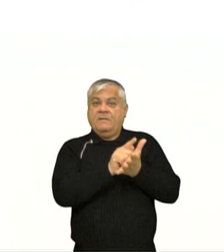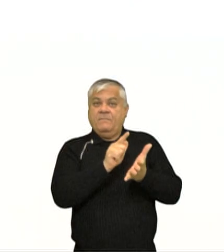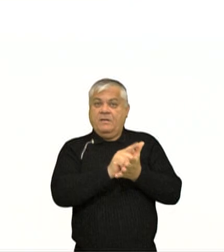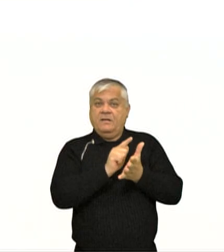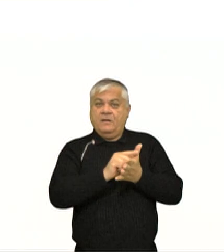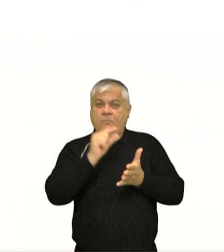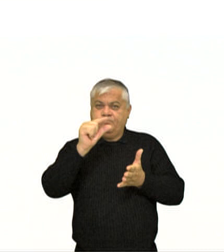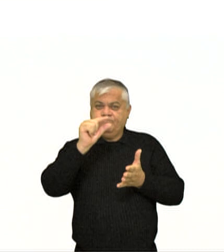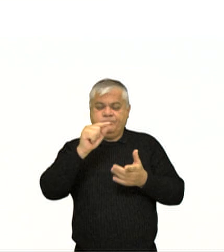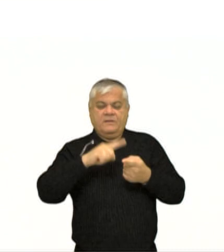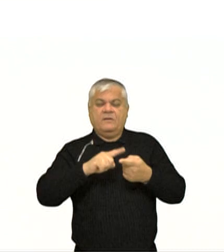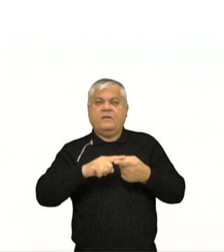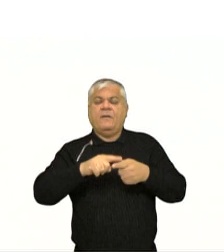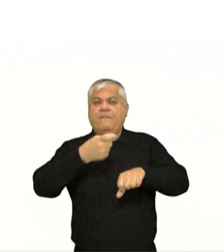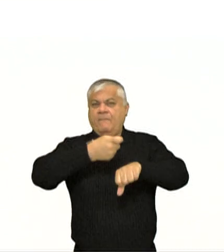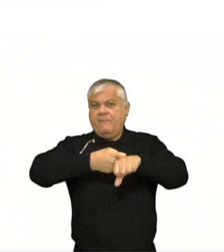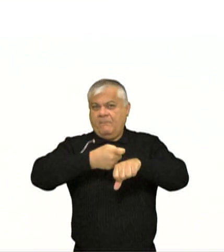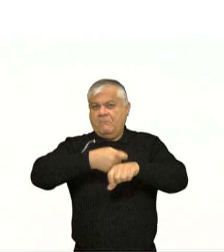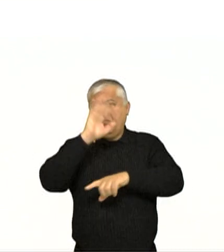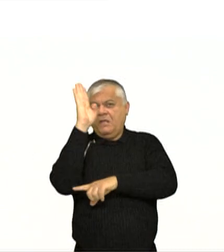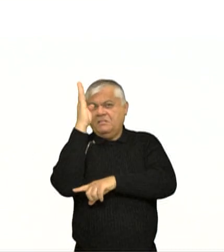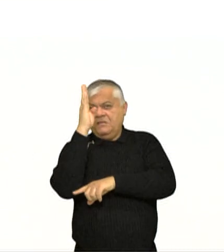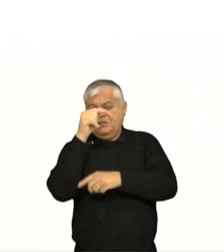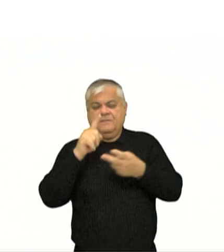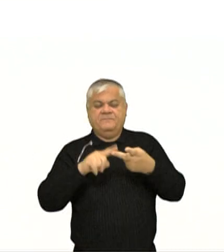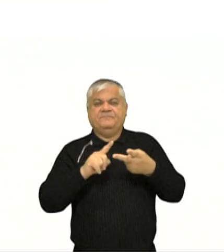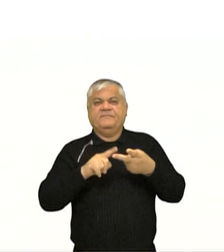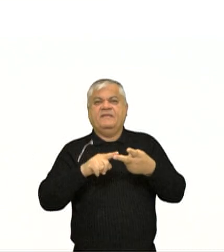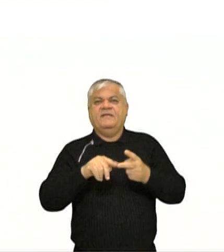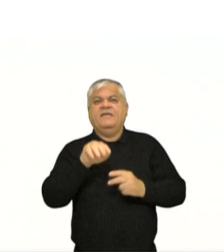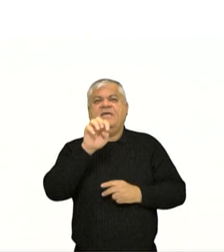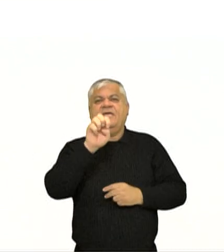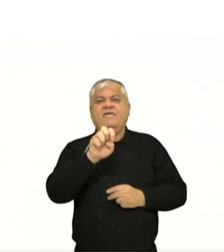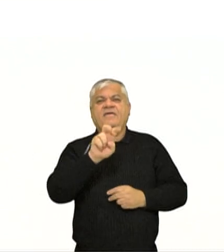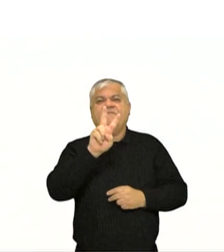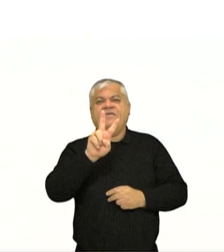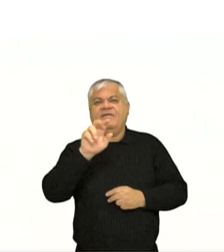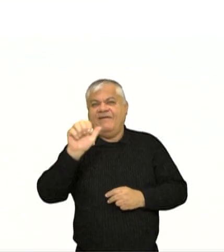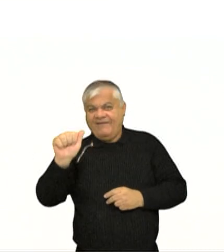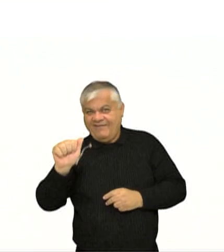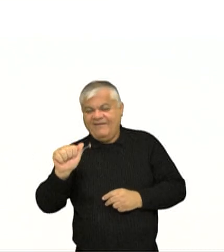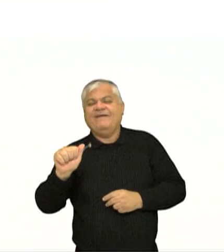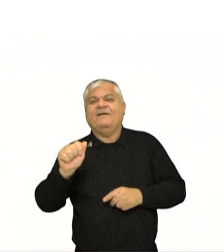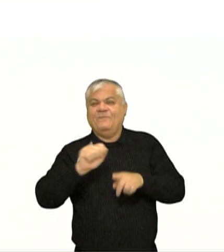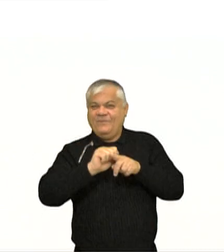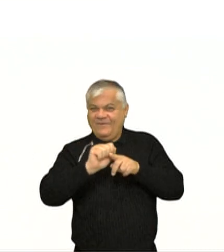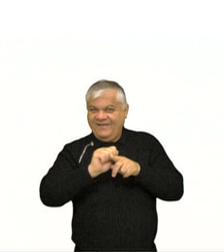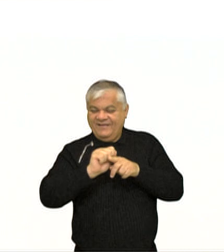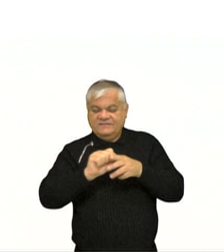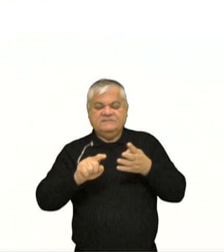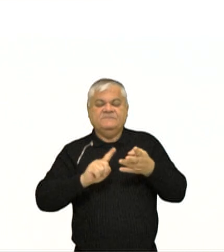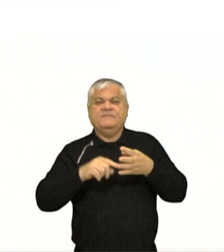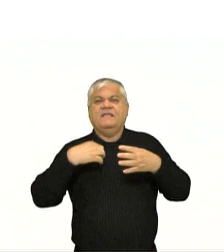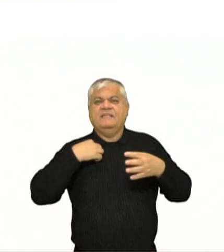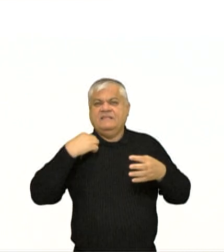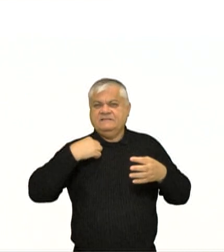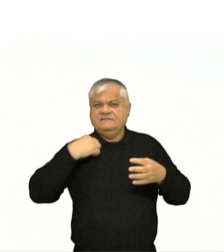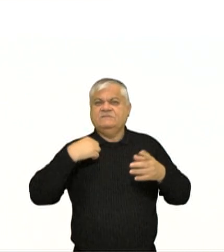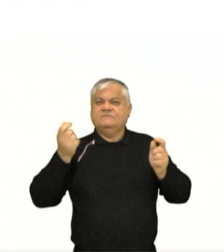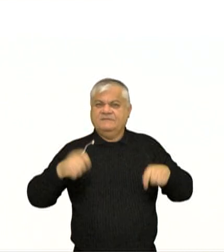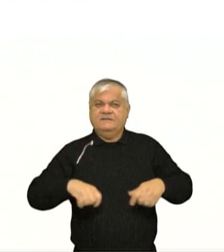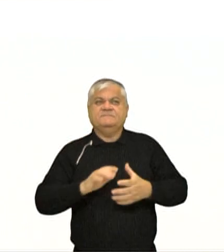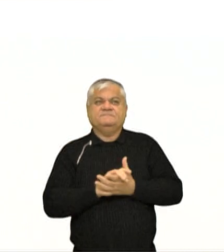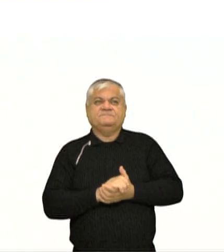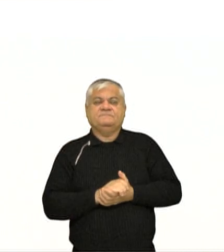madeira, cartolina, EVA, aquela borrachinha fina, e tecido também. Aqui